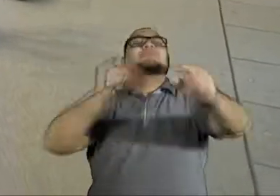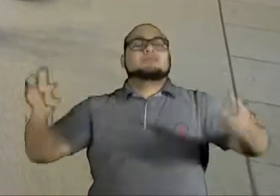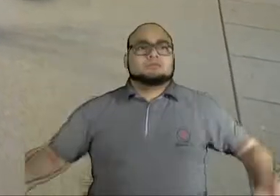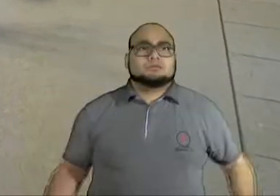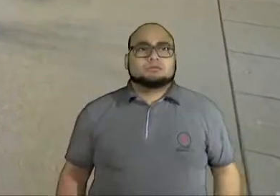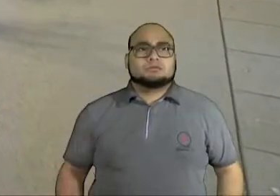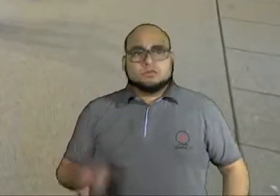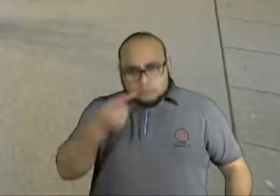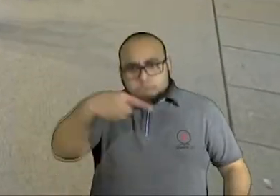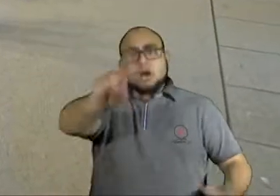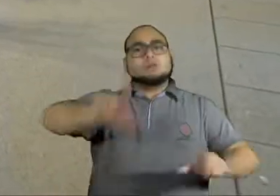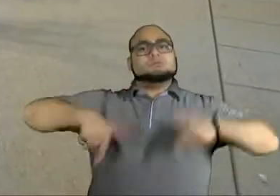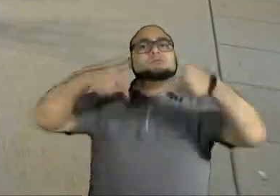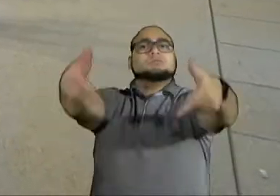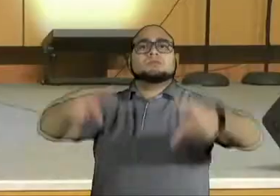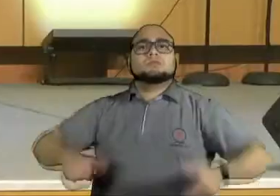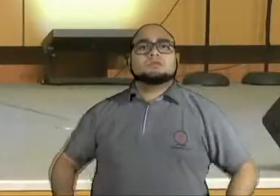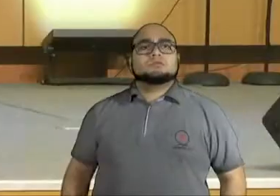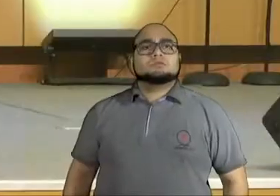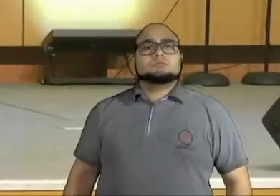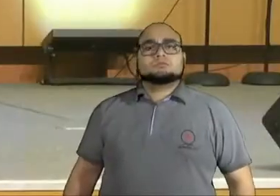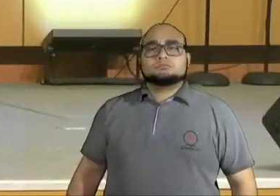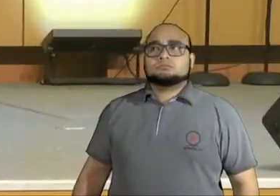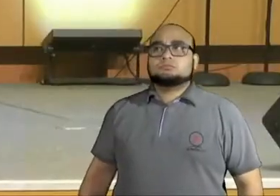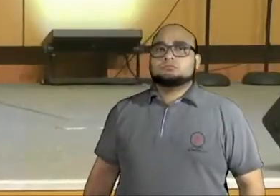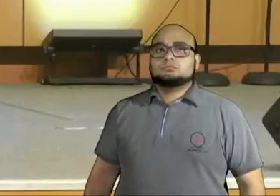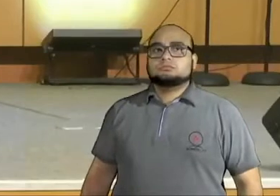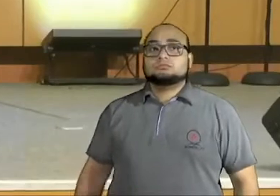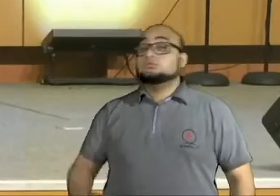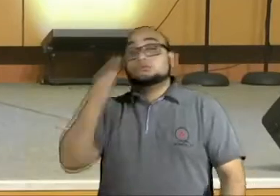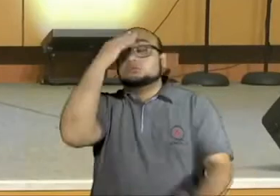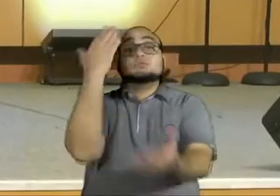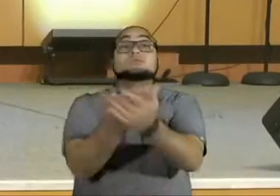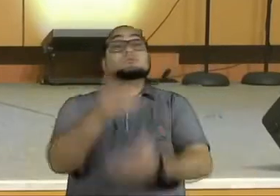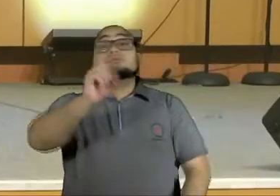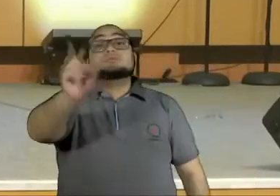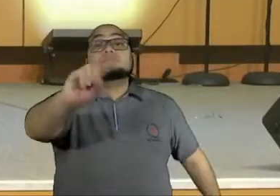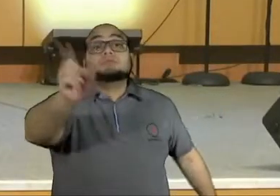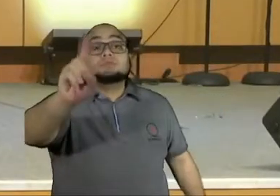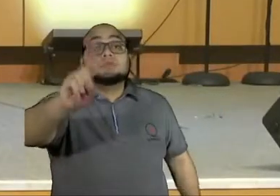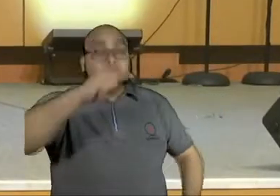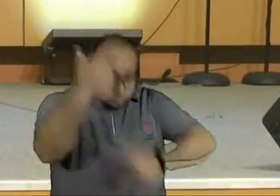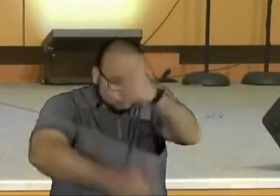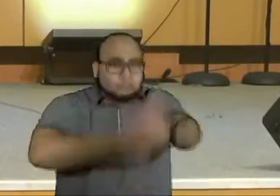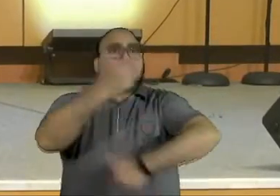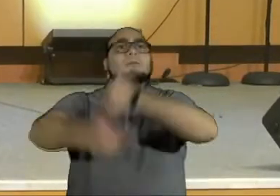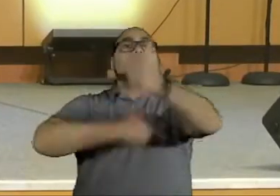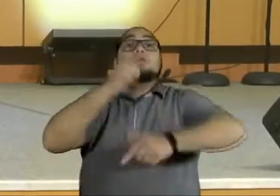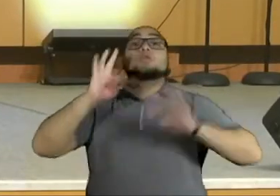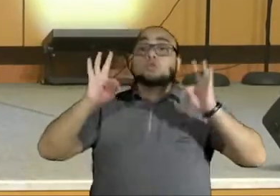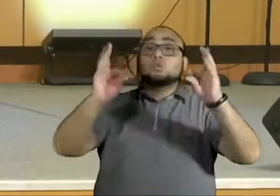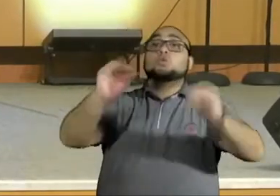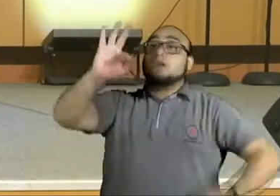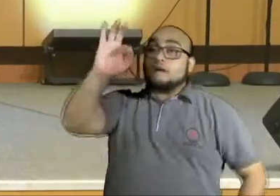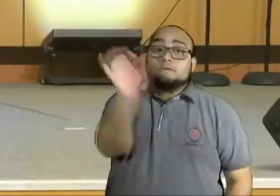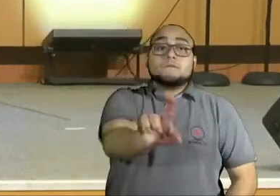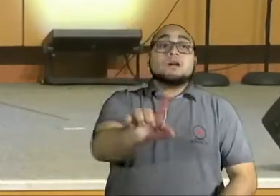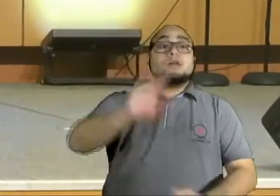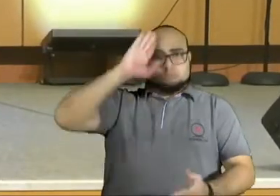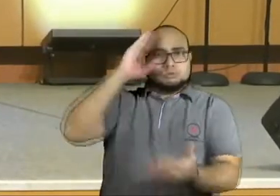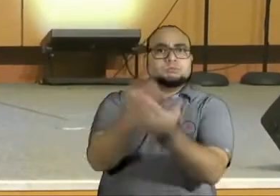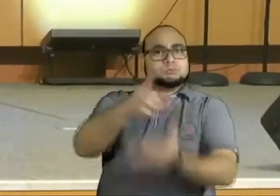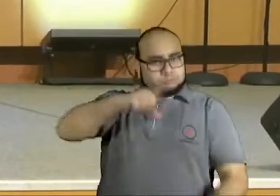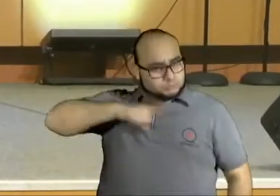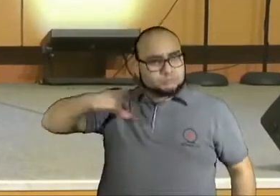e faz. Ele não está dizendo, creia. Ele já está trabalhando com a fé que acredita que ela tem. Por isso ele não diz, entra e